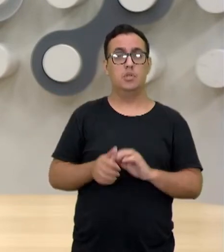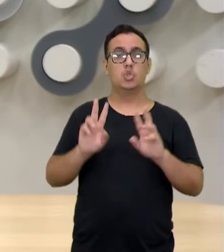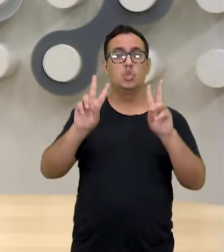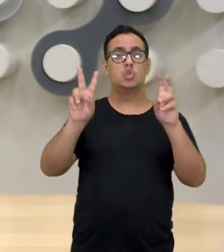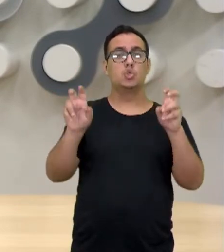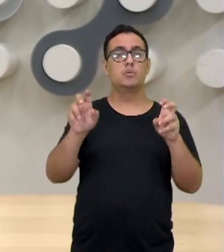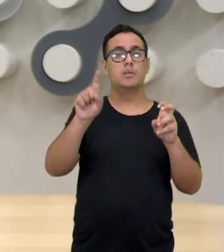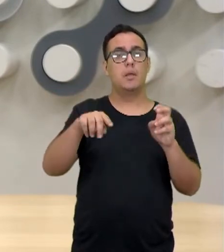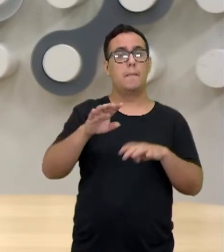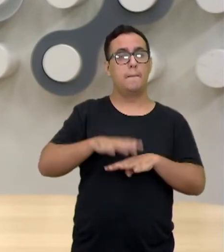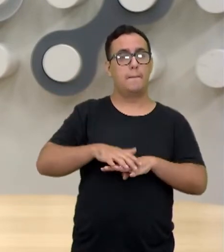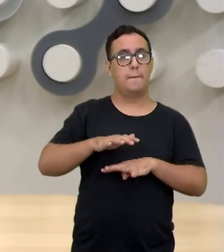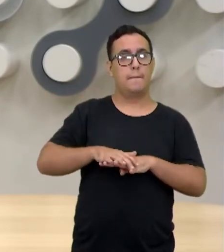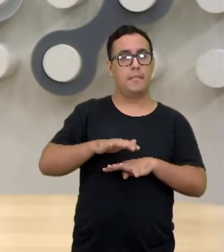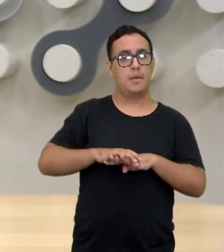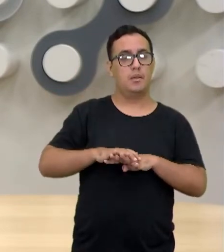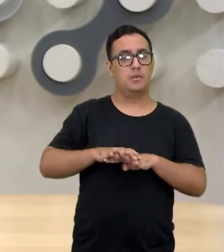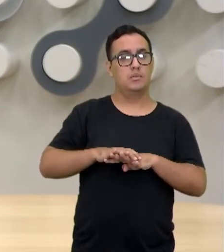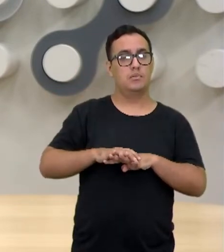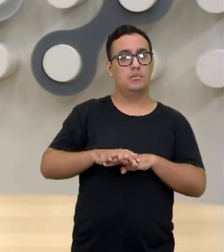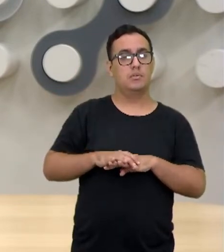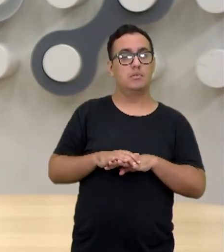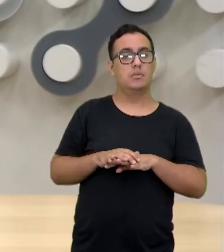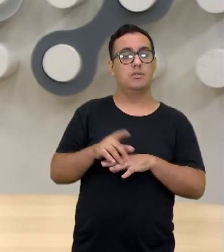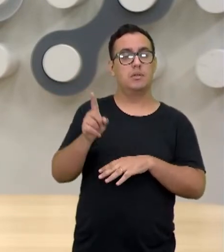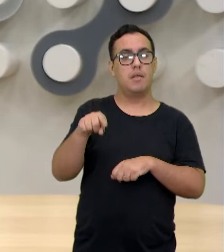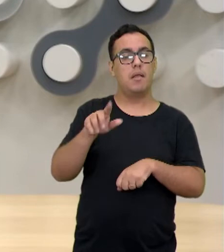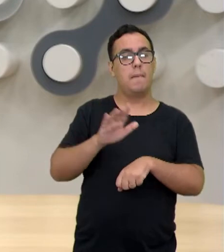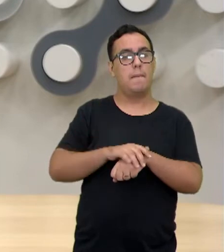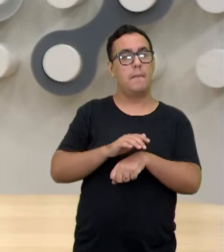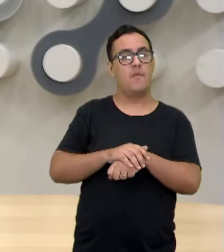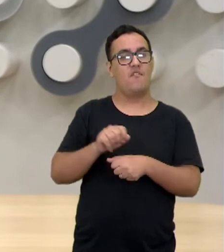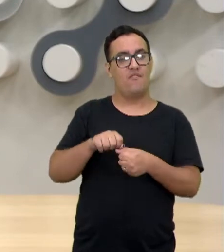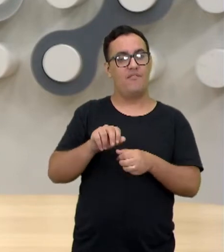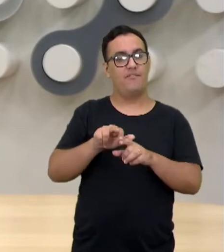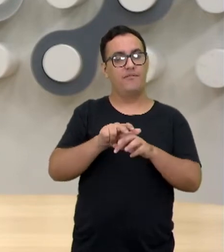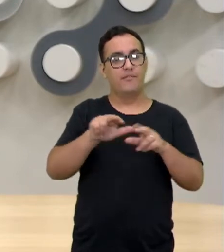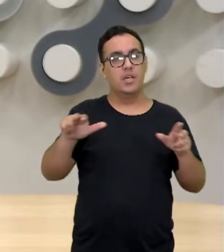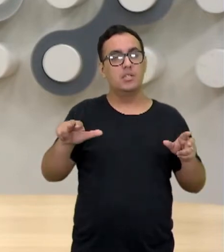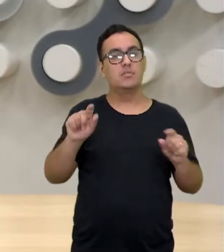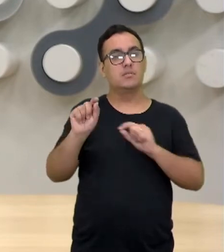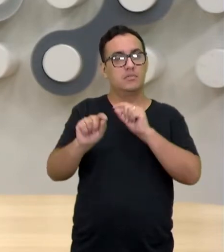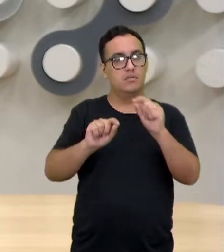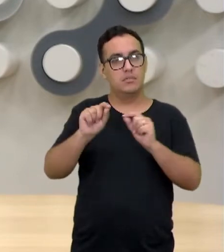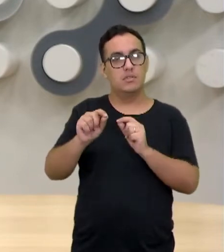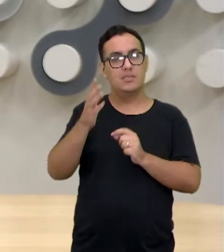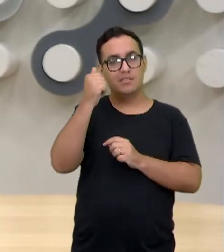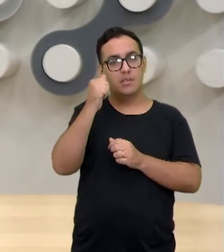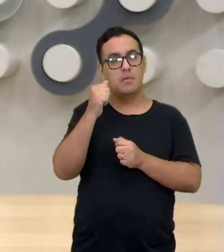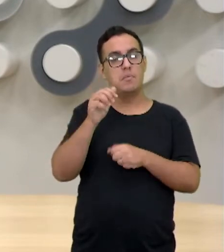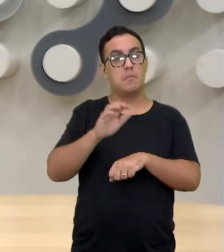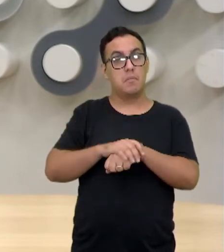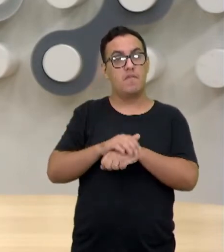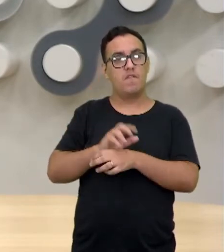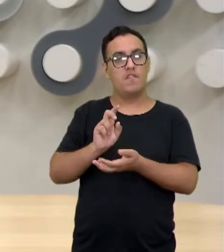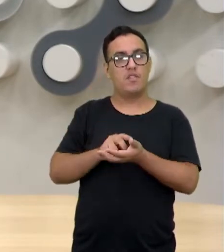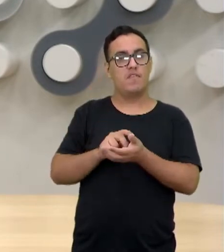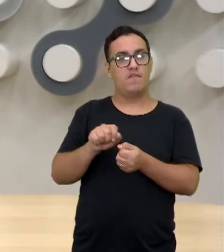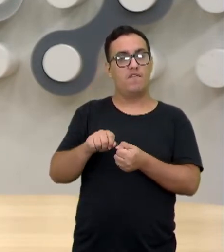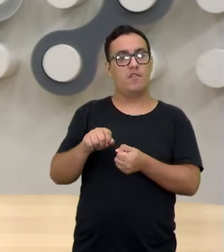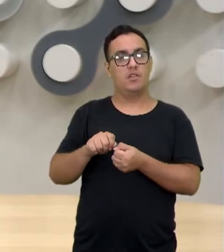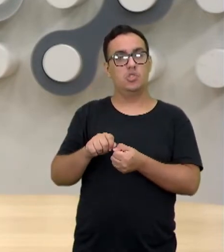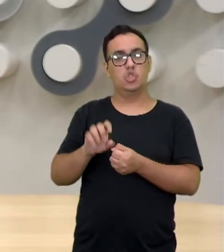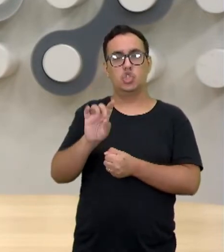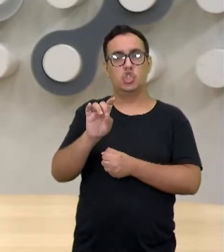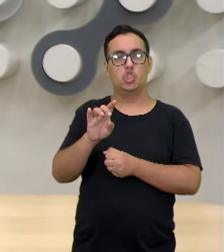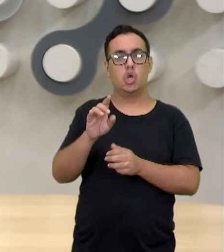da matemática sendo praticada, sendo realizada como um saber operativo e não necessariamente como um